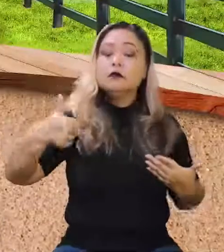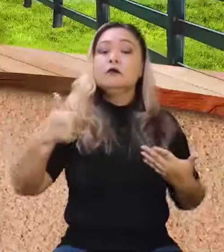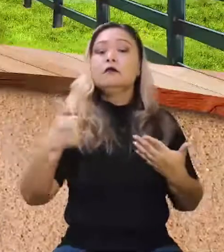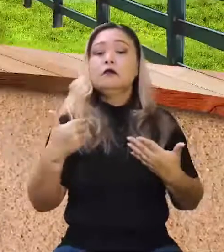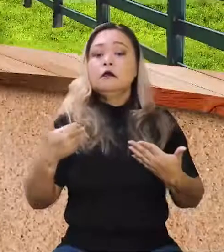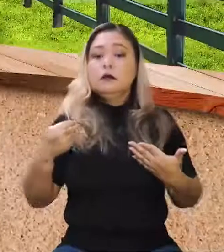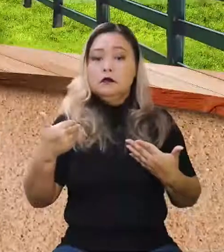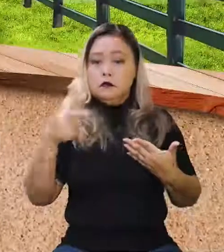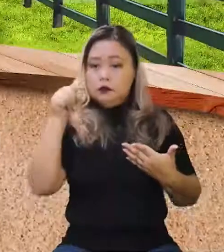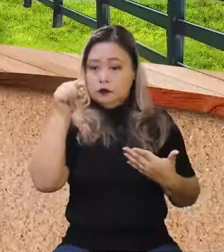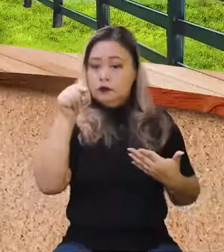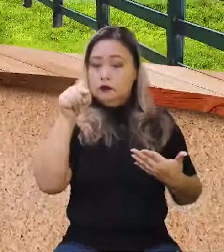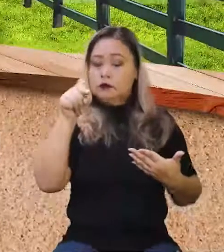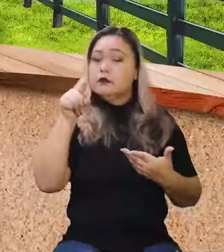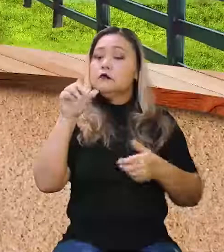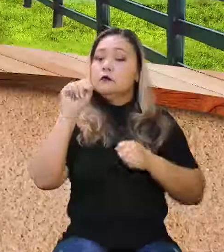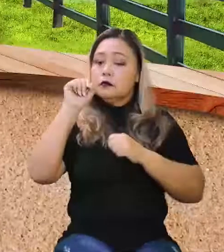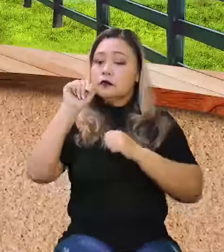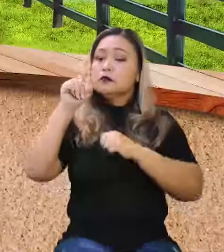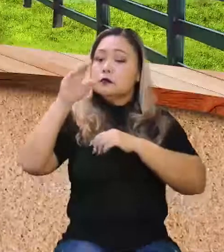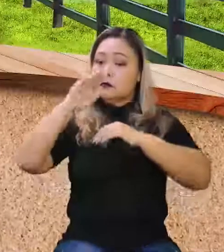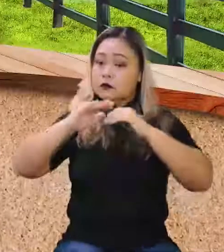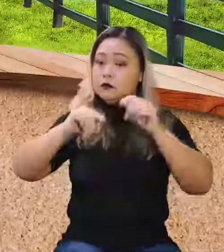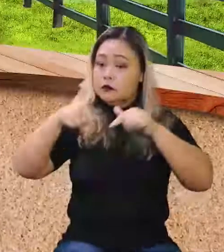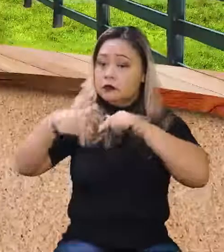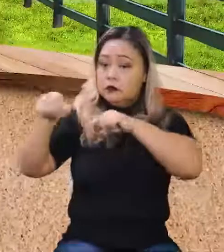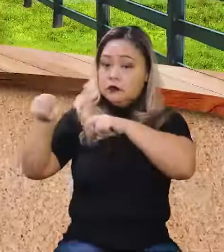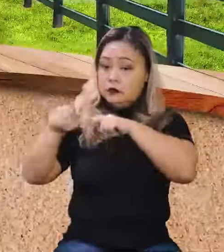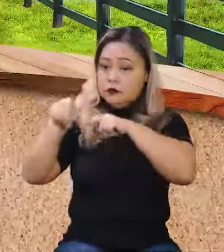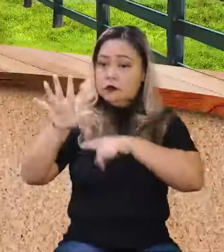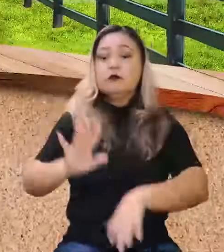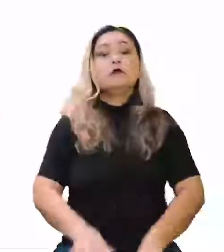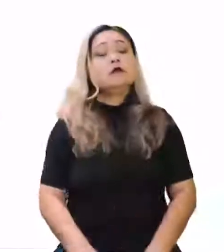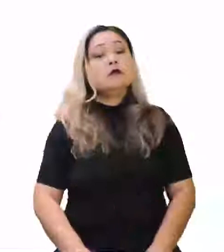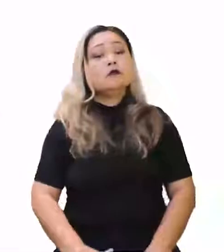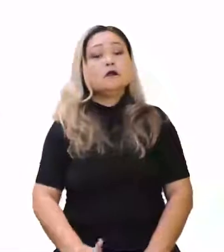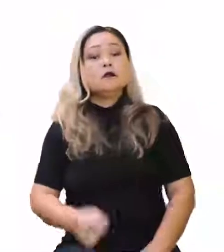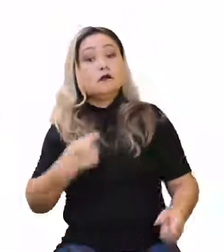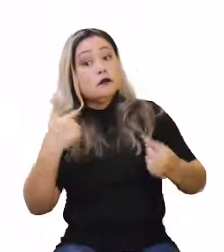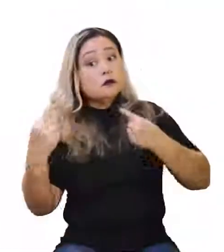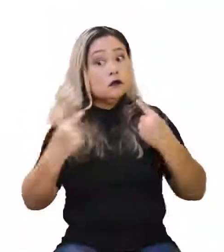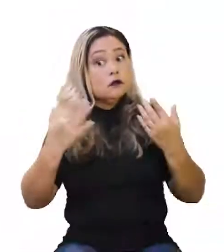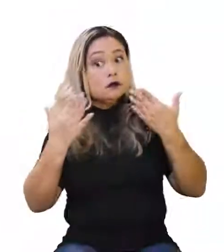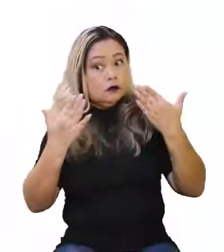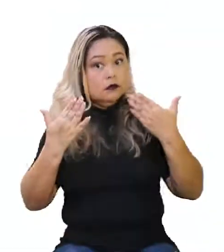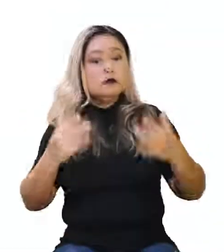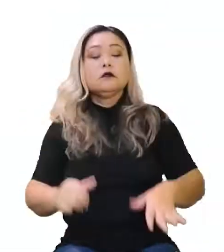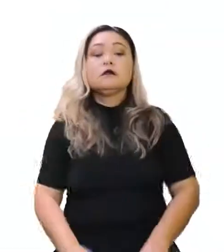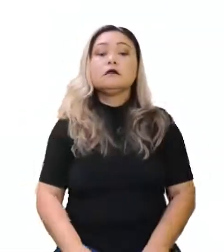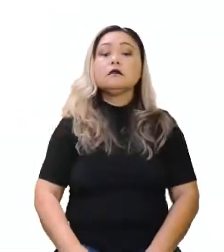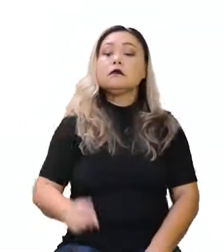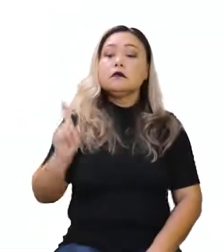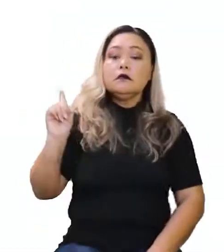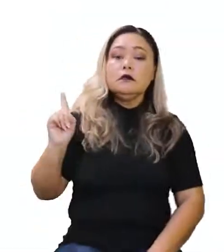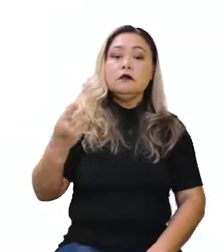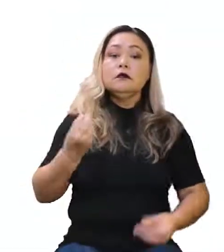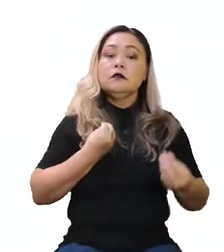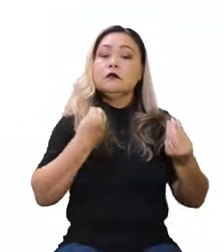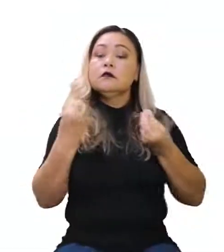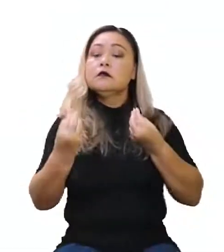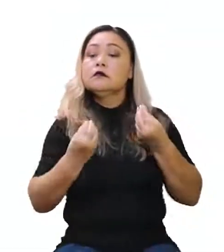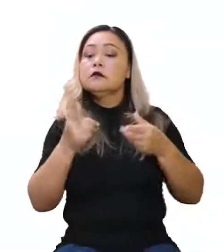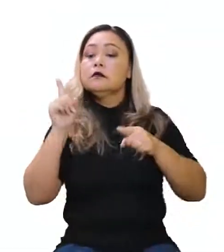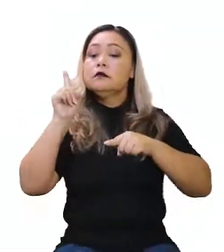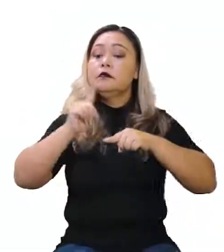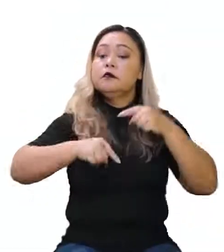de fazer. Você aí no produtor rural, tá bom? Lá na tela. Sempre vamos estar fazendo essa comparação. Então, manejo